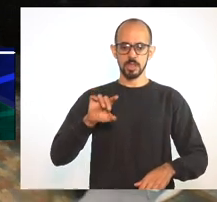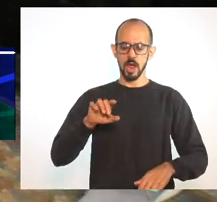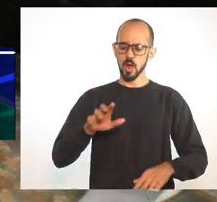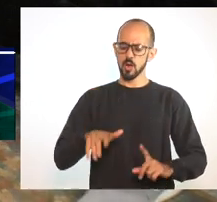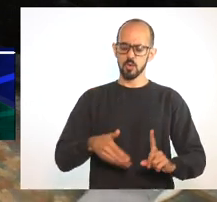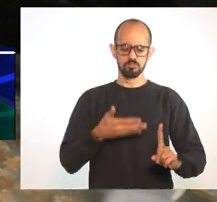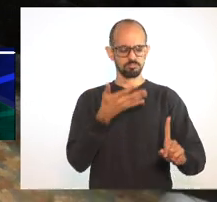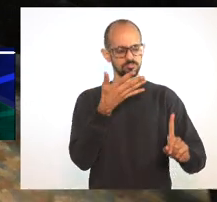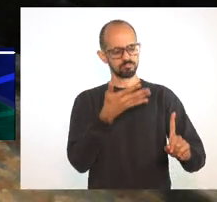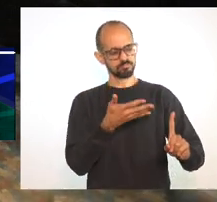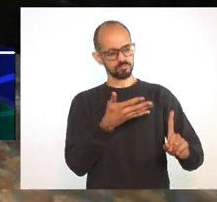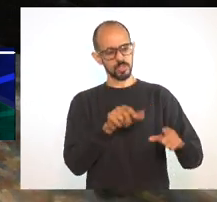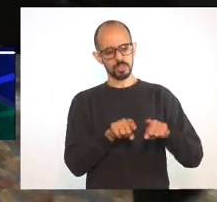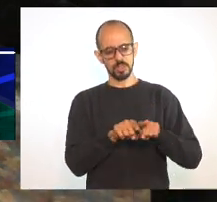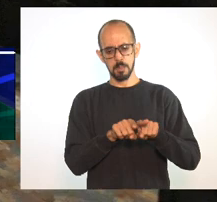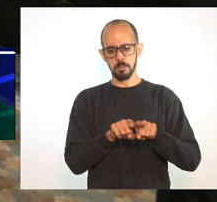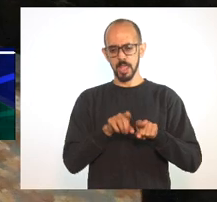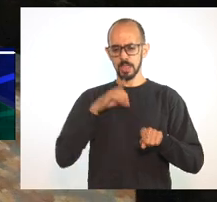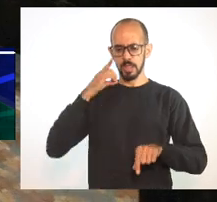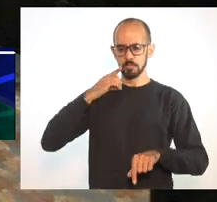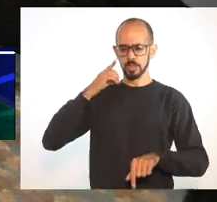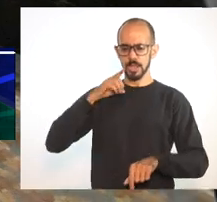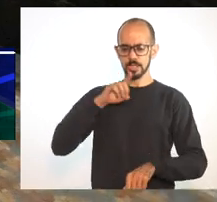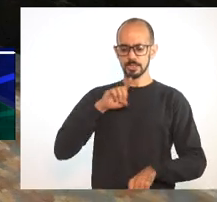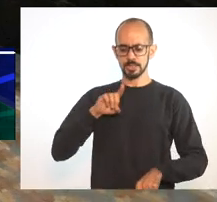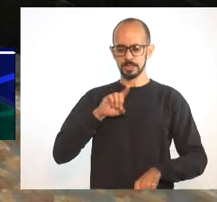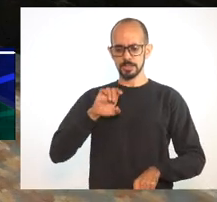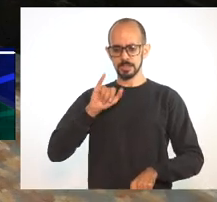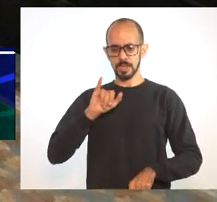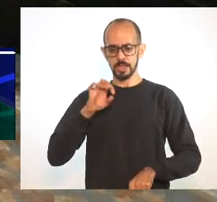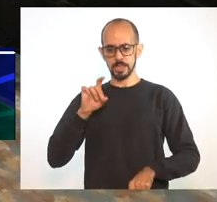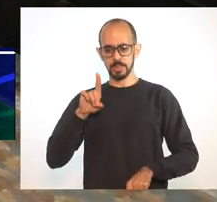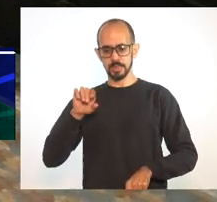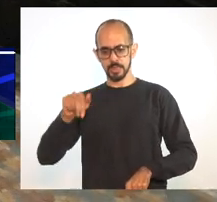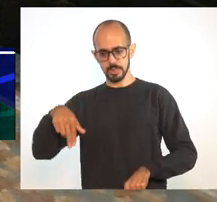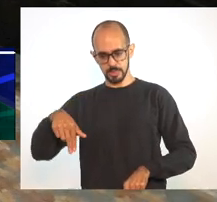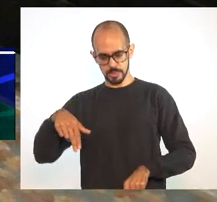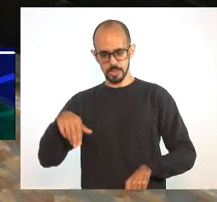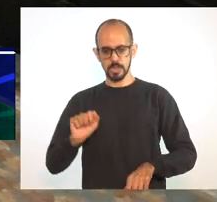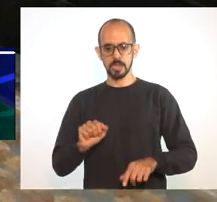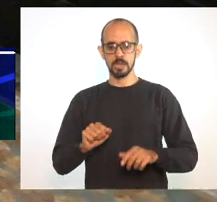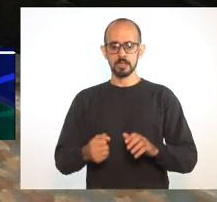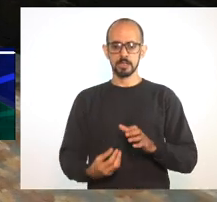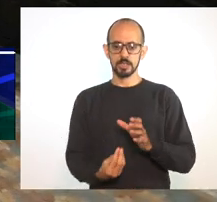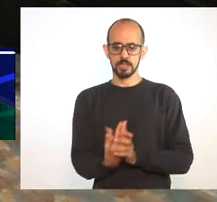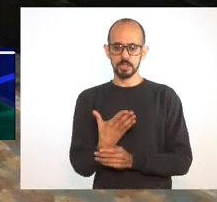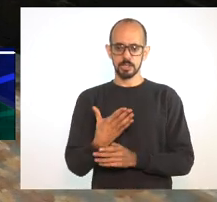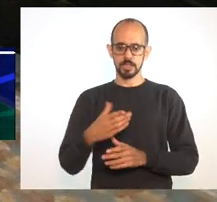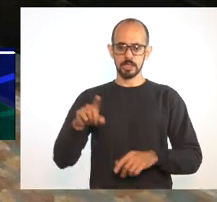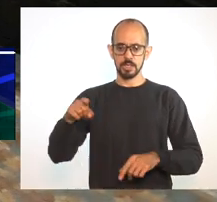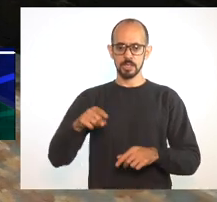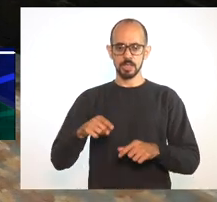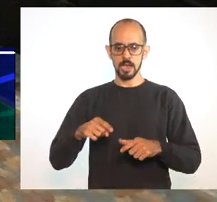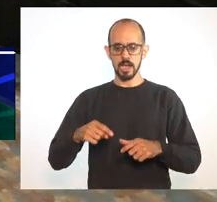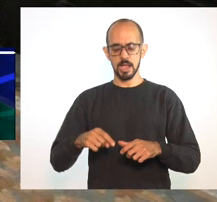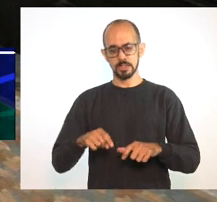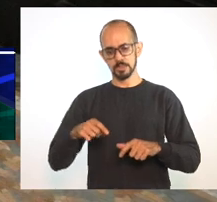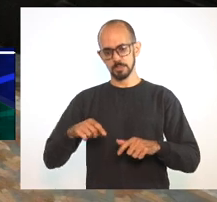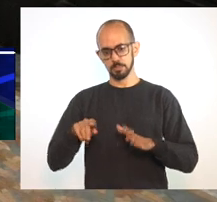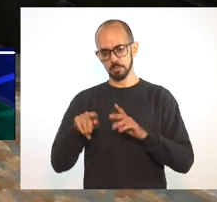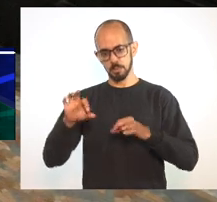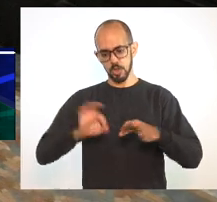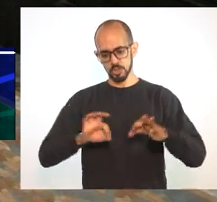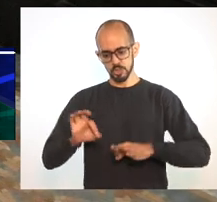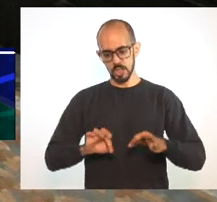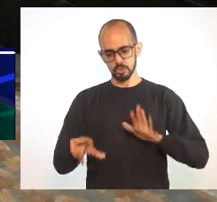da deputada Zeidan, que estabelece diretrizes para o atendimento de mulheres em situação de violência no Estado do Rio